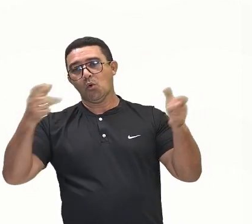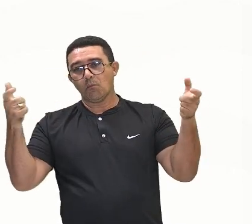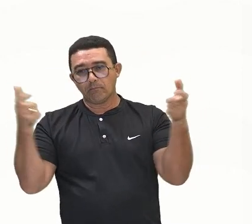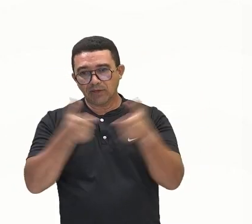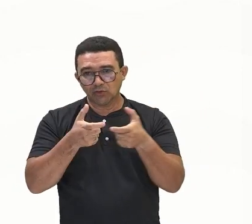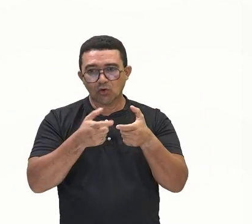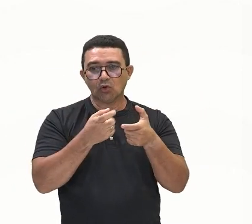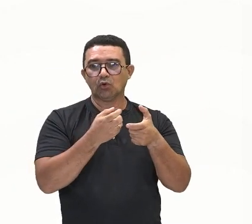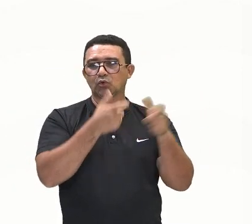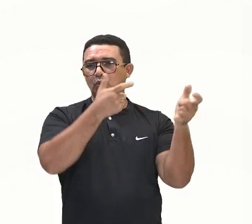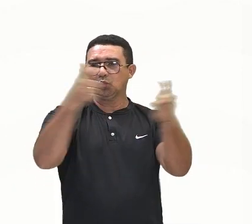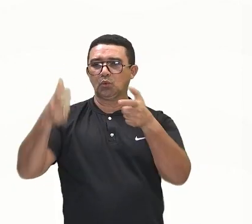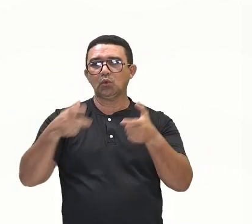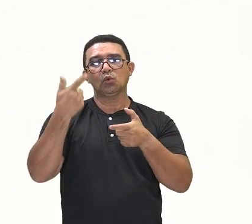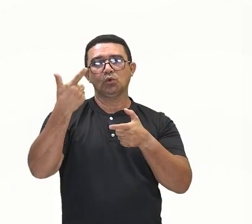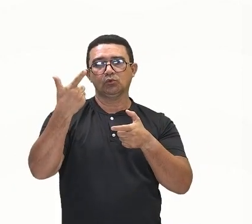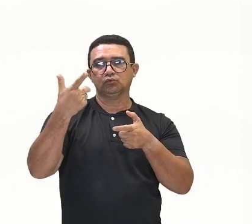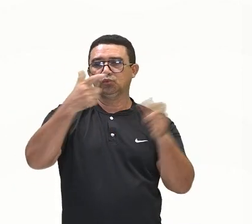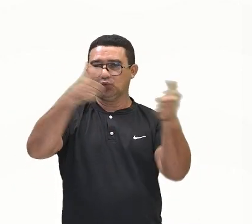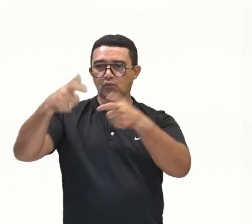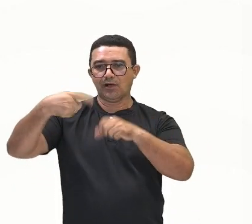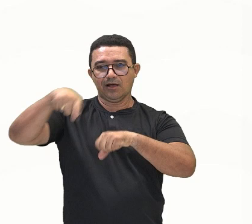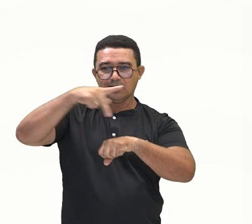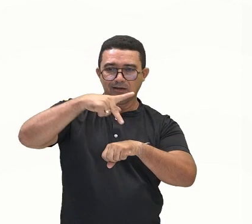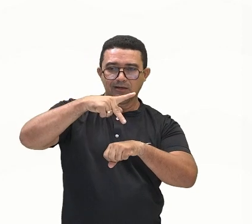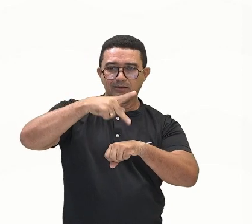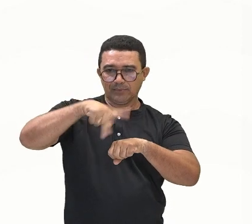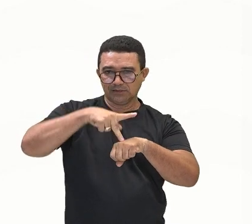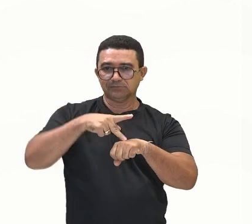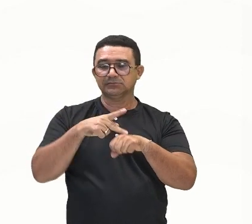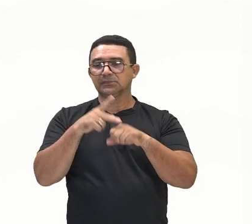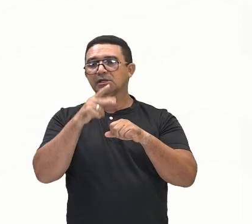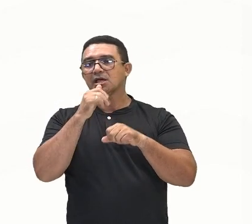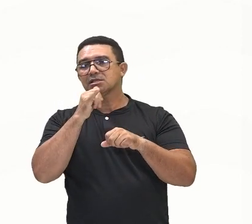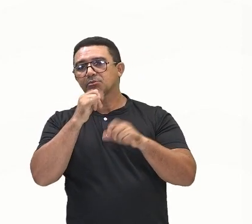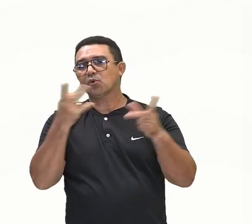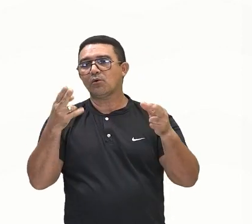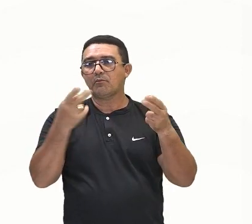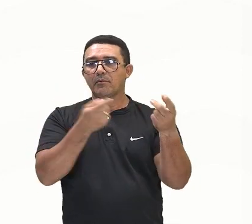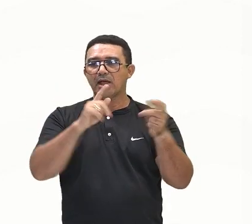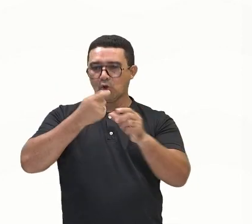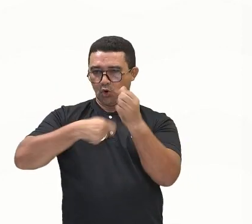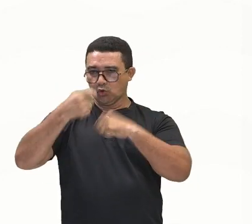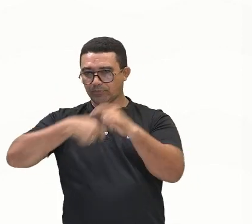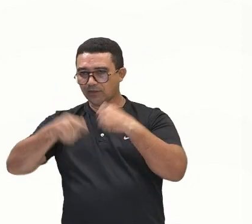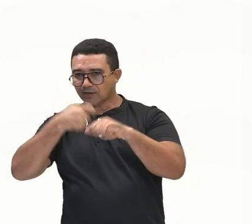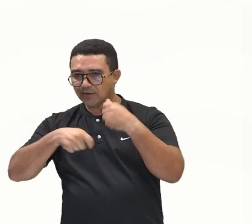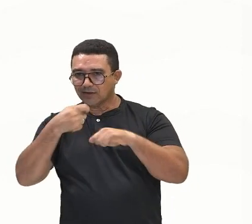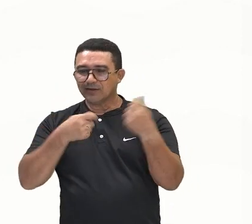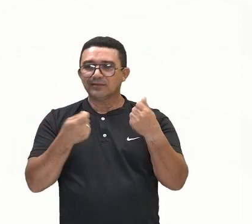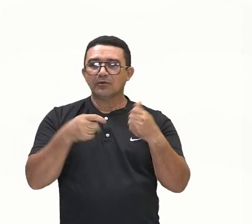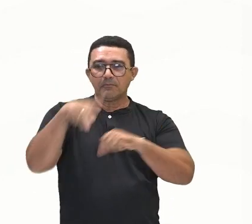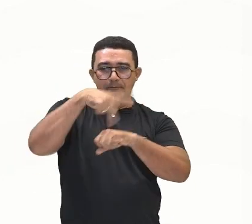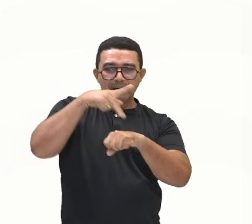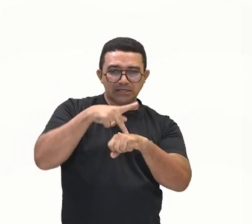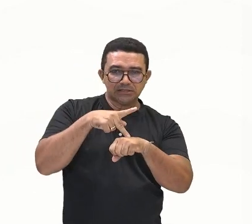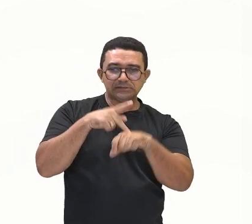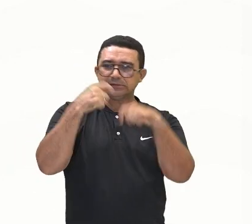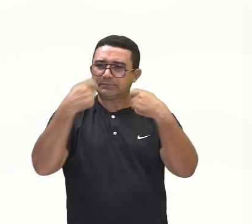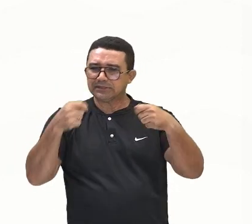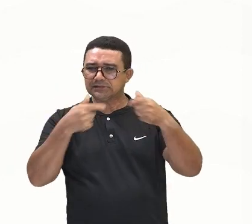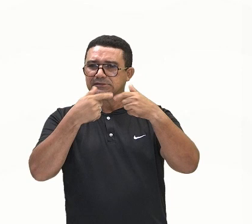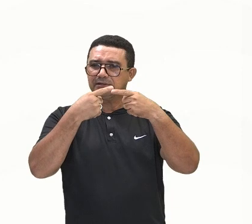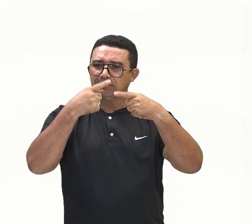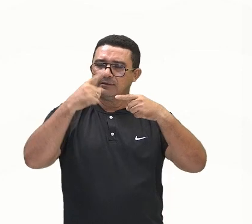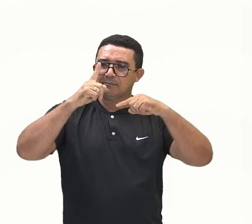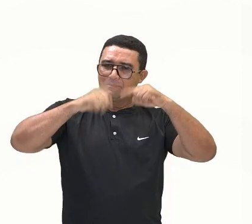em outros, como na economia. Se um país entra em crise, os países que dependem de alguma matéria-prima, da mão de